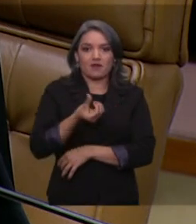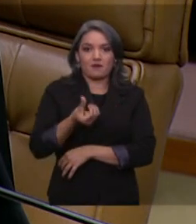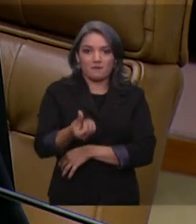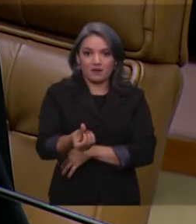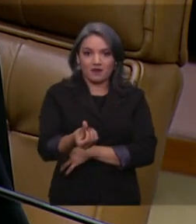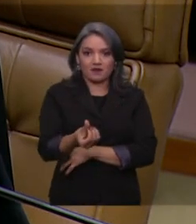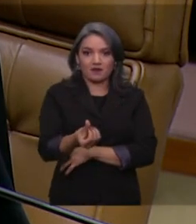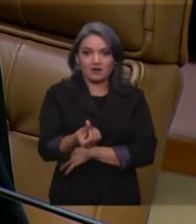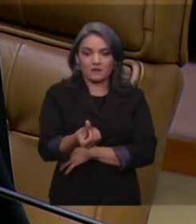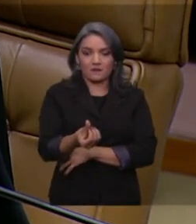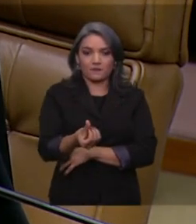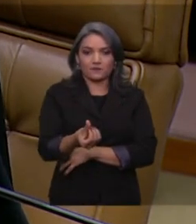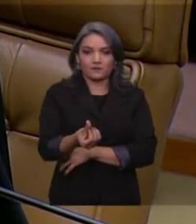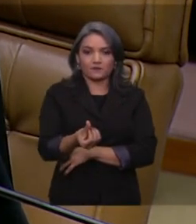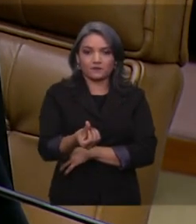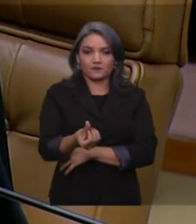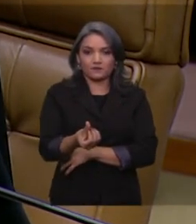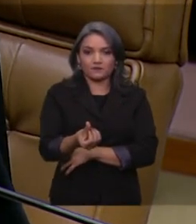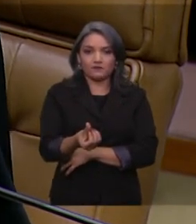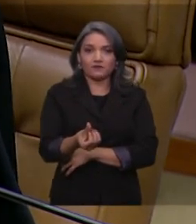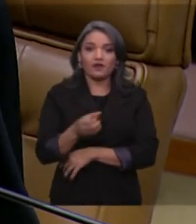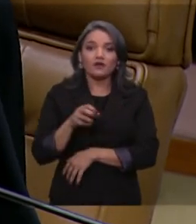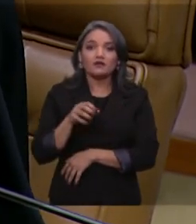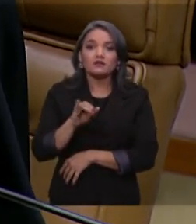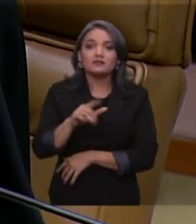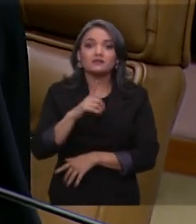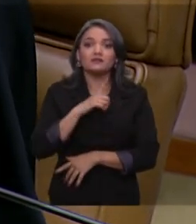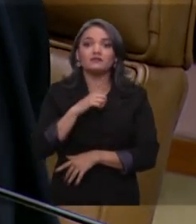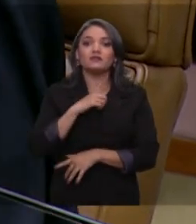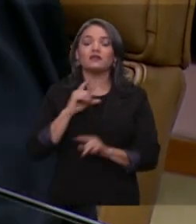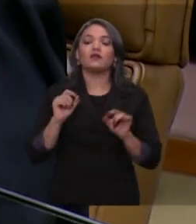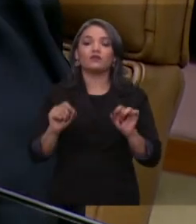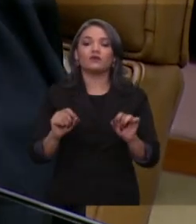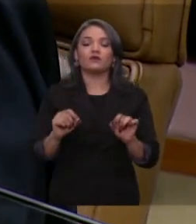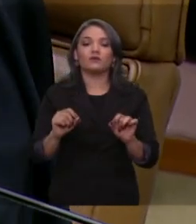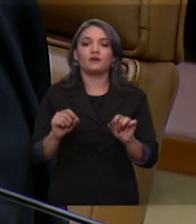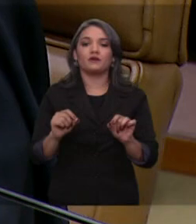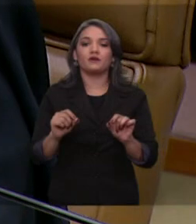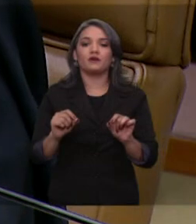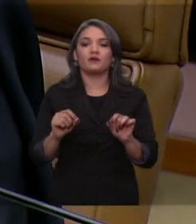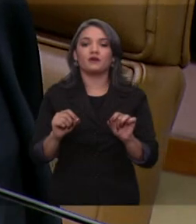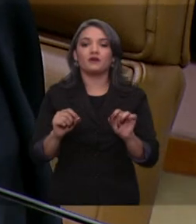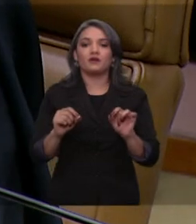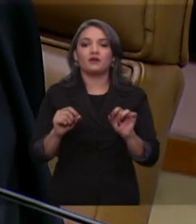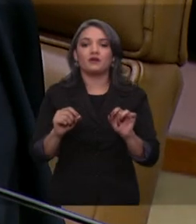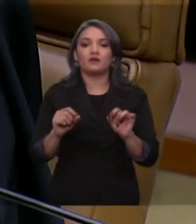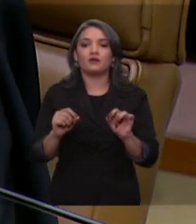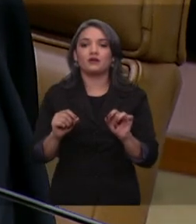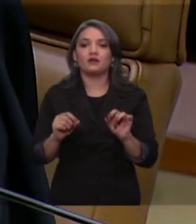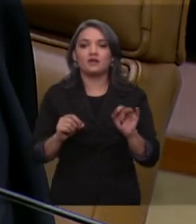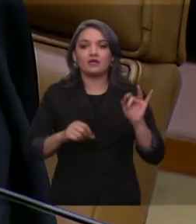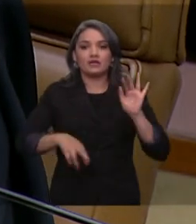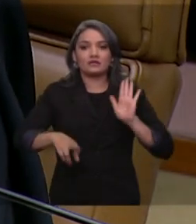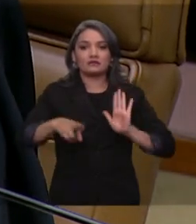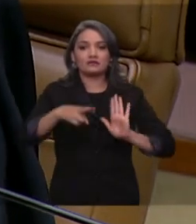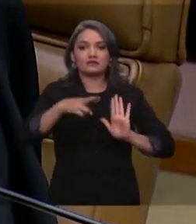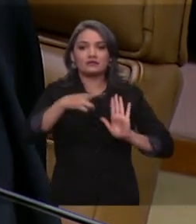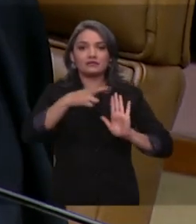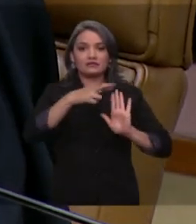a emenda 66, houve o afastamento do ordenamento jurídico da separação judicial como figura